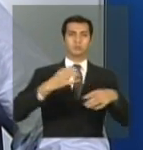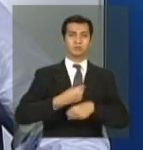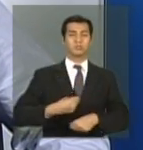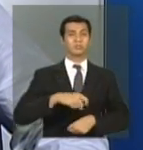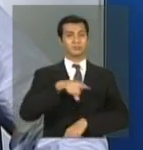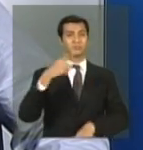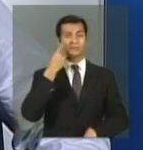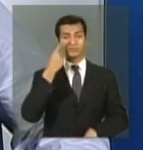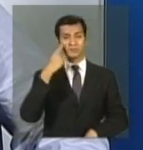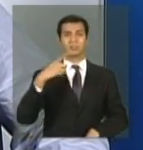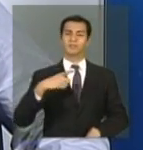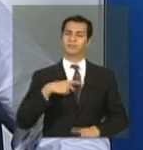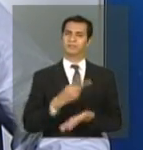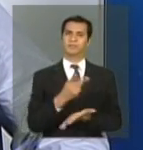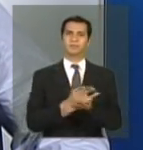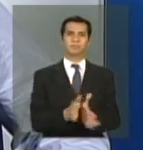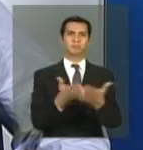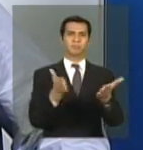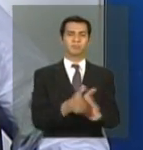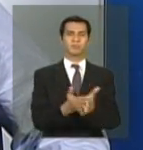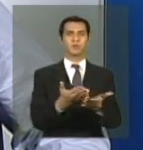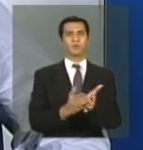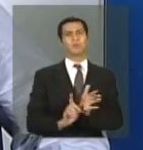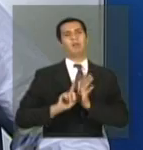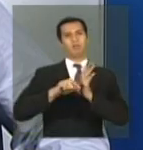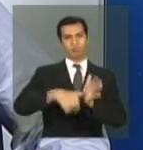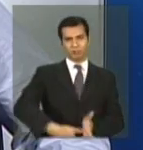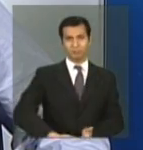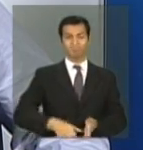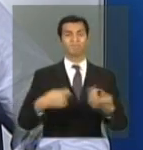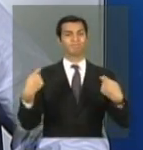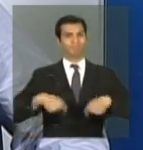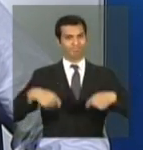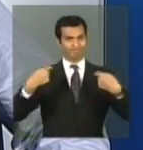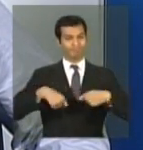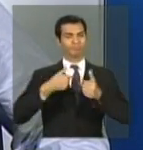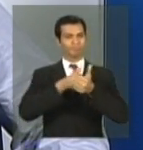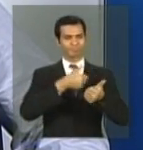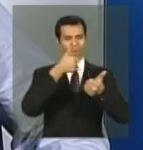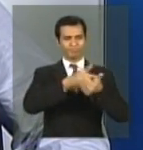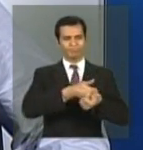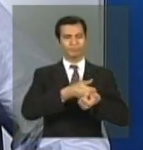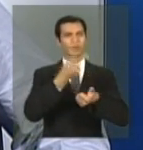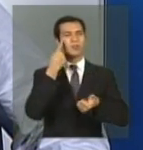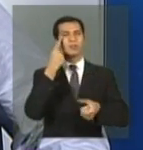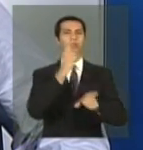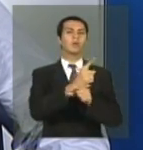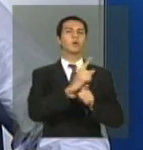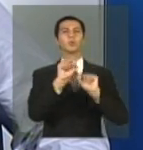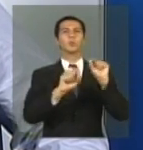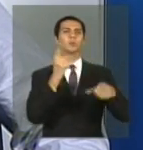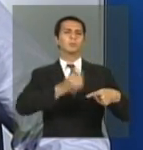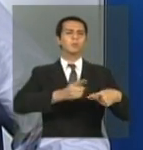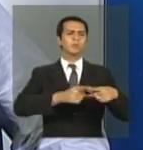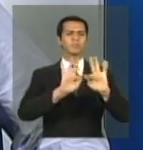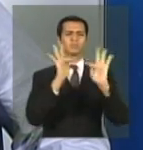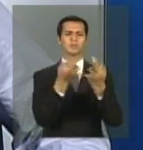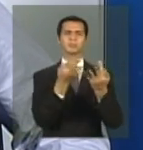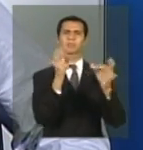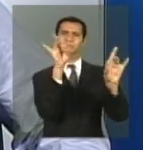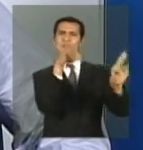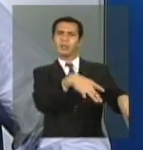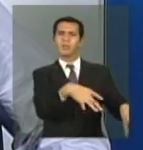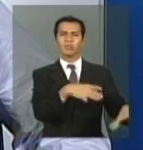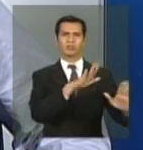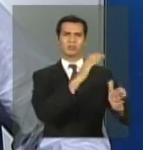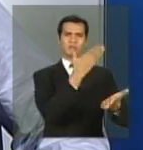do público em geral. Então, quer dizer, é preciso fazer esse acompanhamento para identificar as causas da evasão, do abandono, da não frequência, da